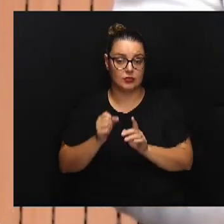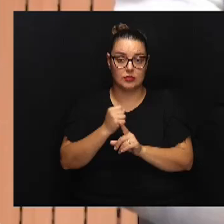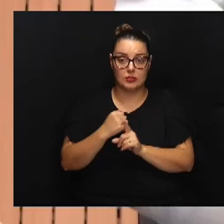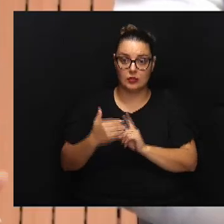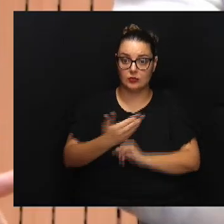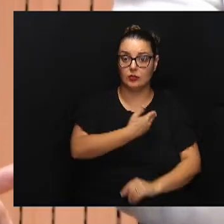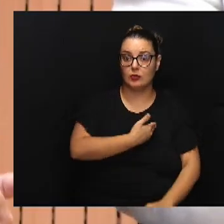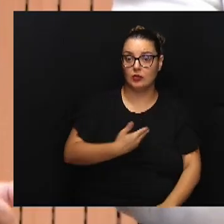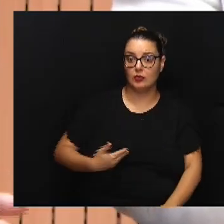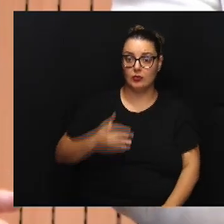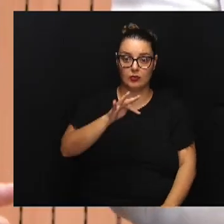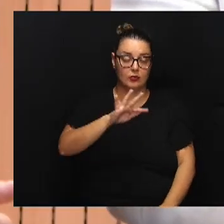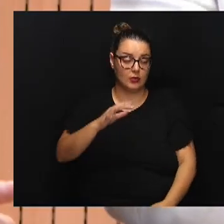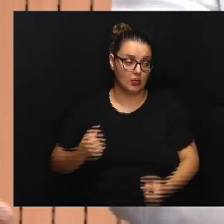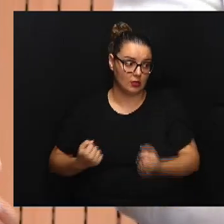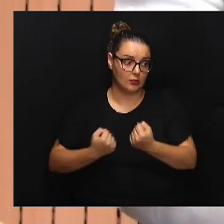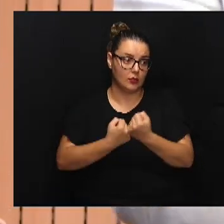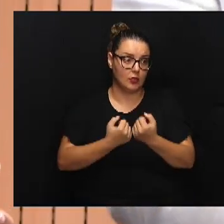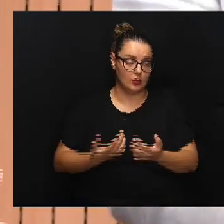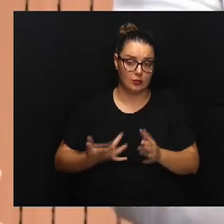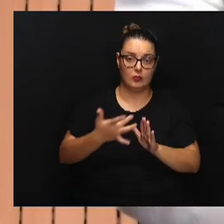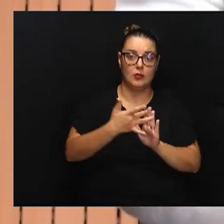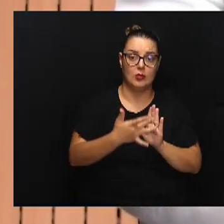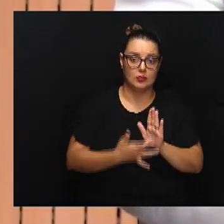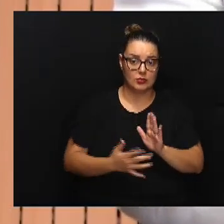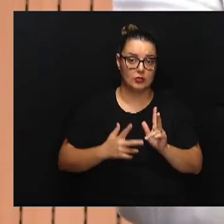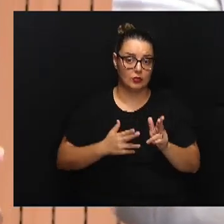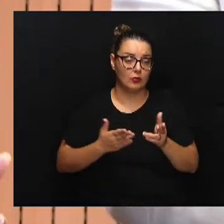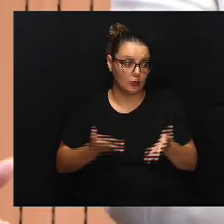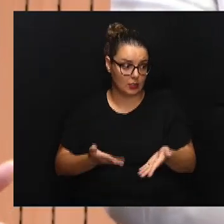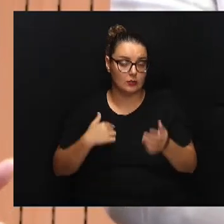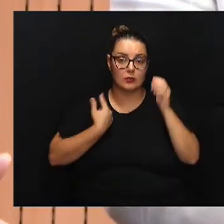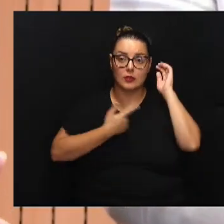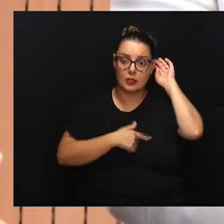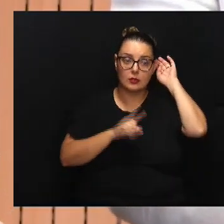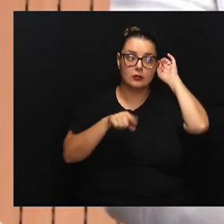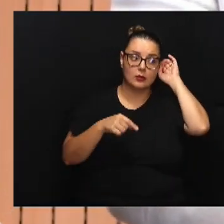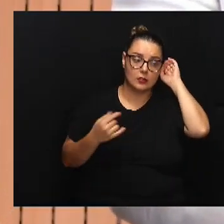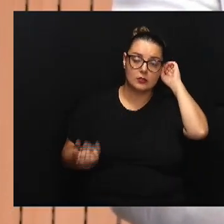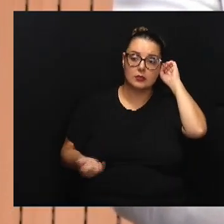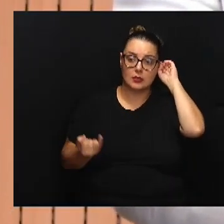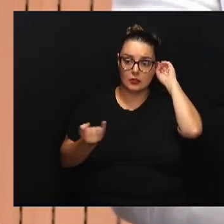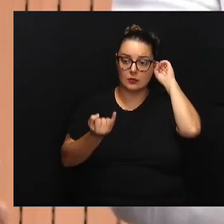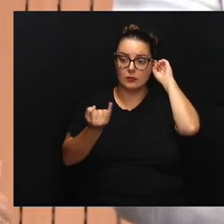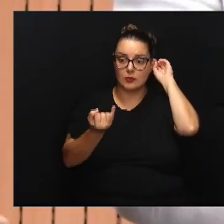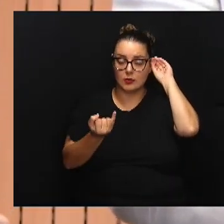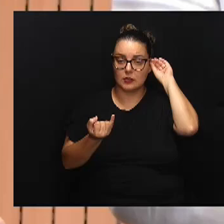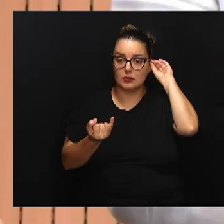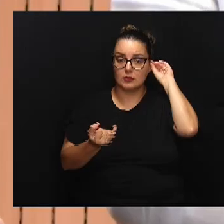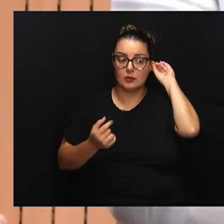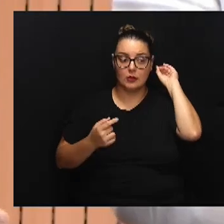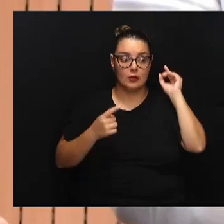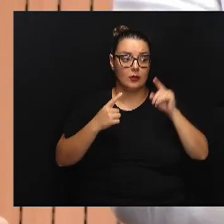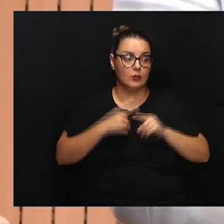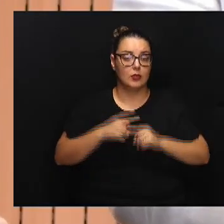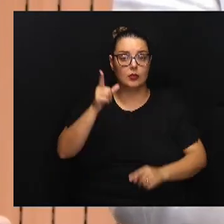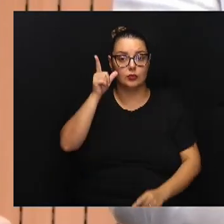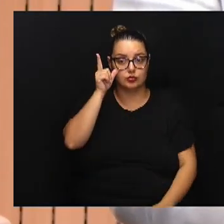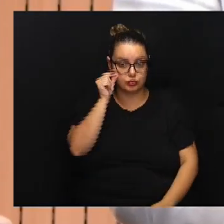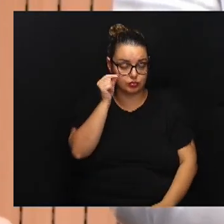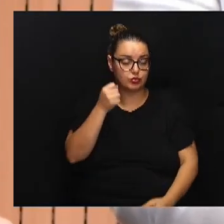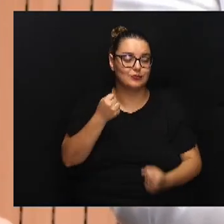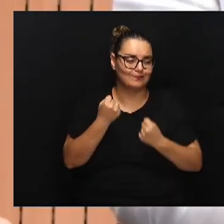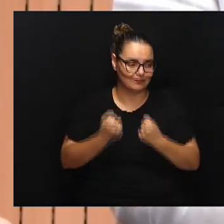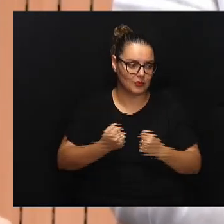governo federal, apoiando uma agenda como essa, para nós é muito importante. porque isso dá um alívio nessa carga que os alunos